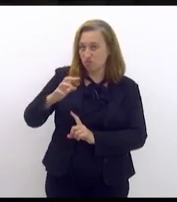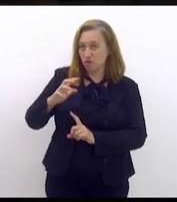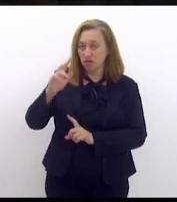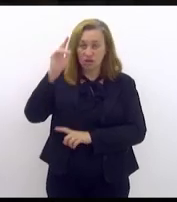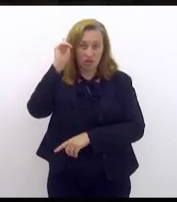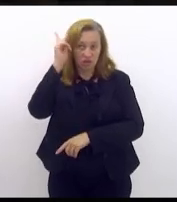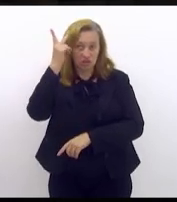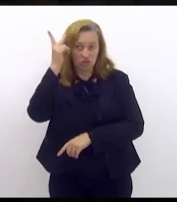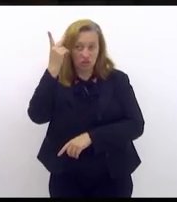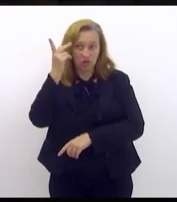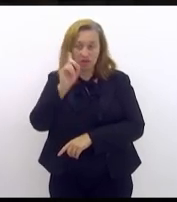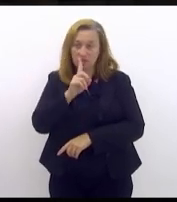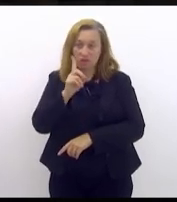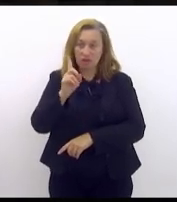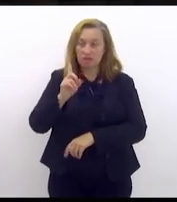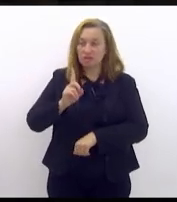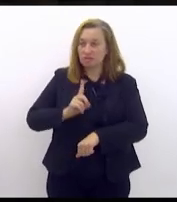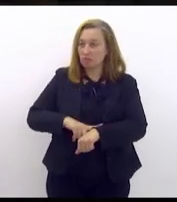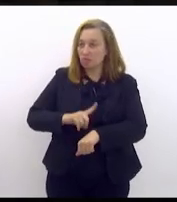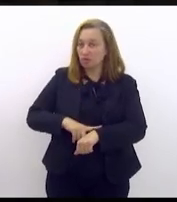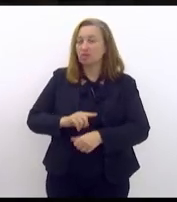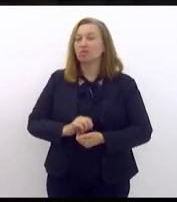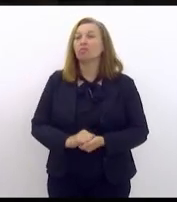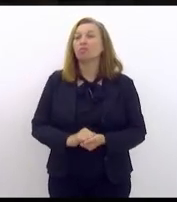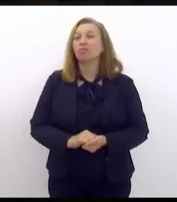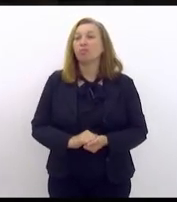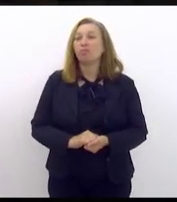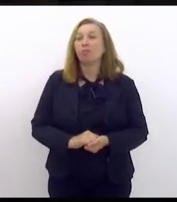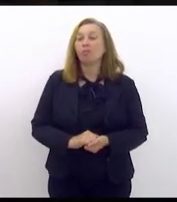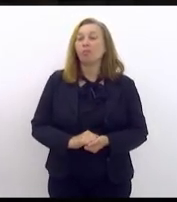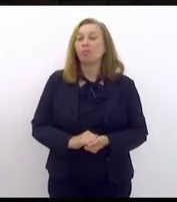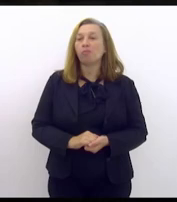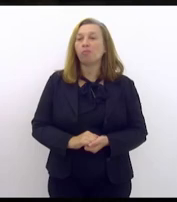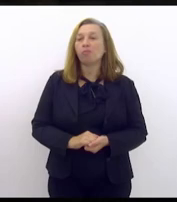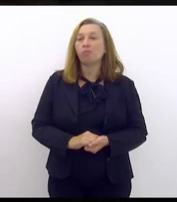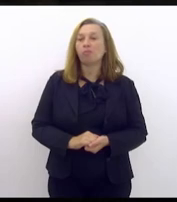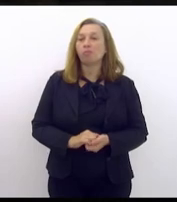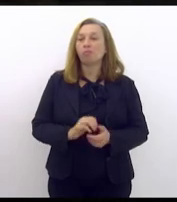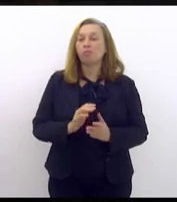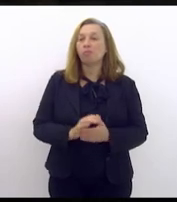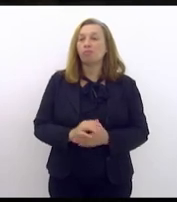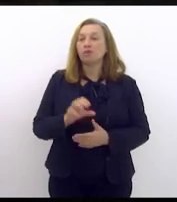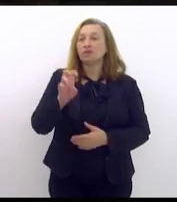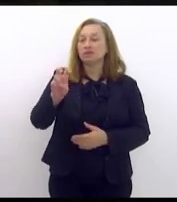historicamente, não é neste momento, historicamente, monta na ordem de